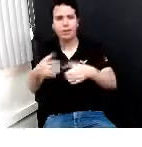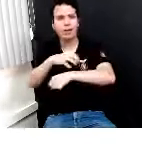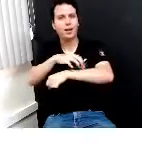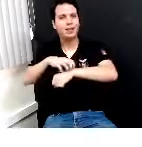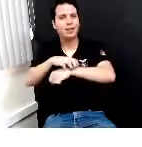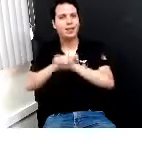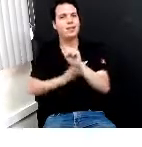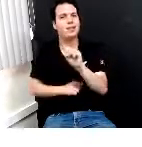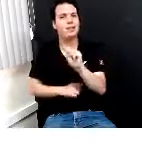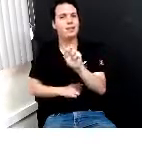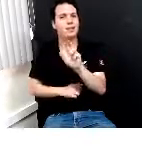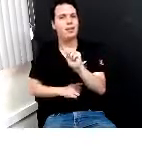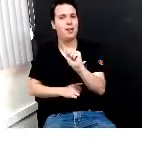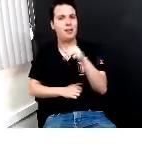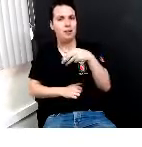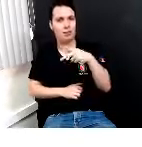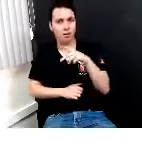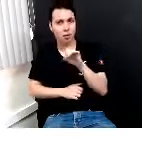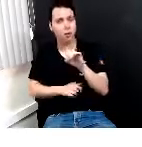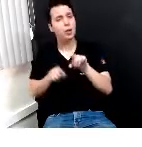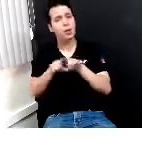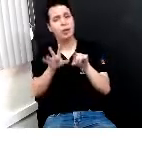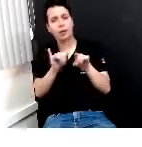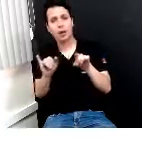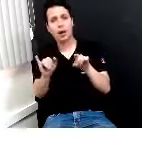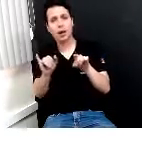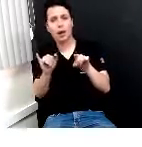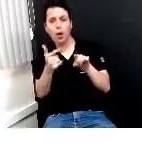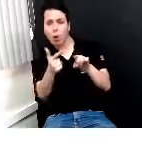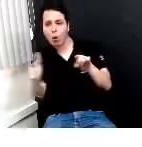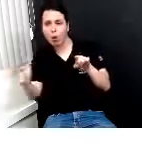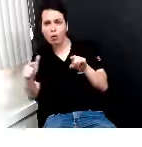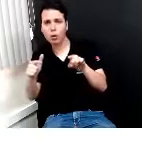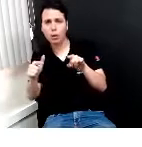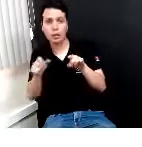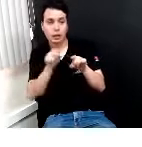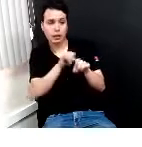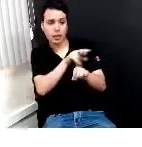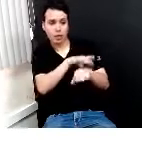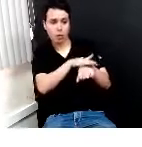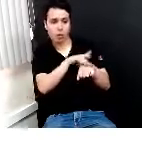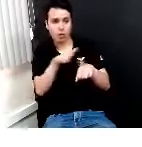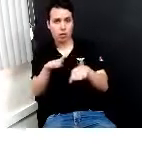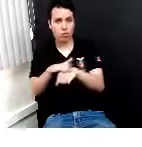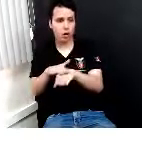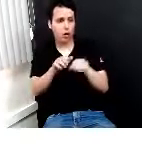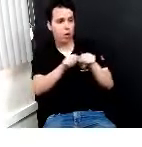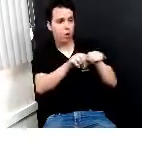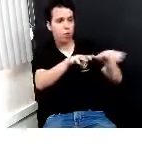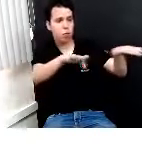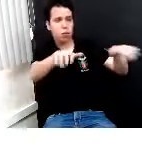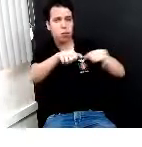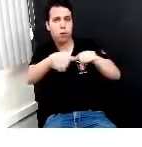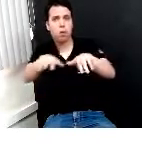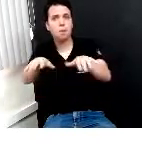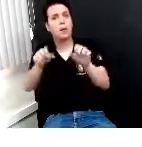tensionar algumas questões que se desdobram da disseminação dessas doenças, desde a desinformação até as implicações